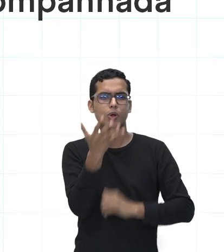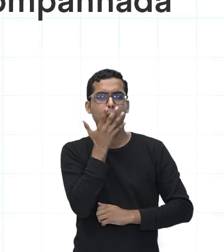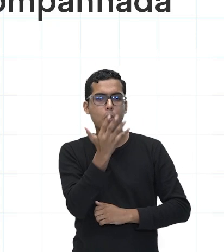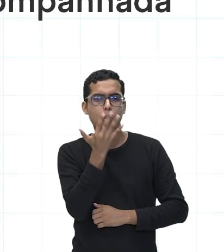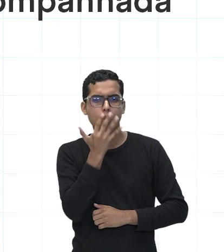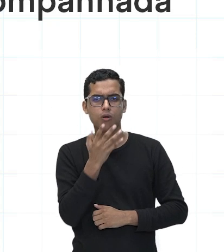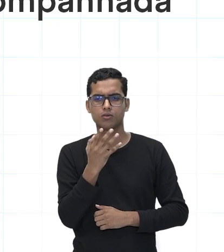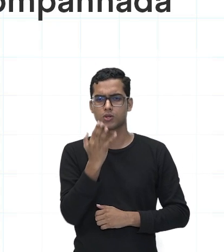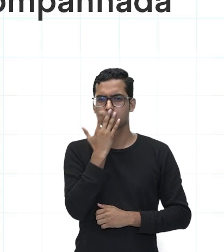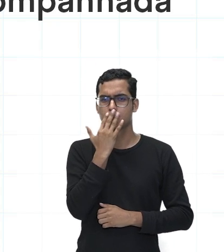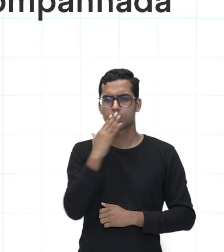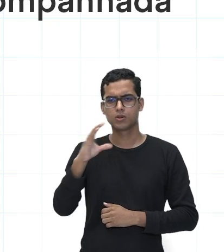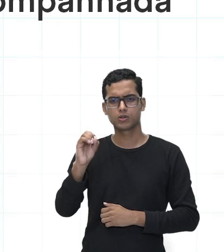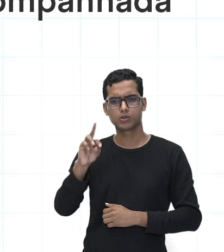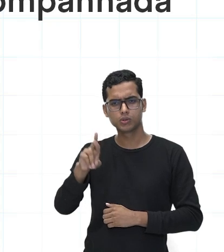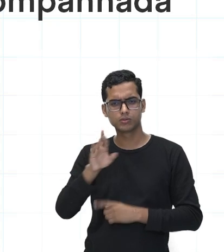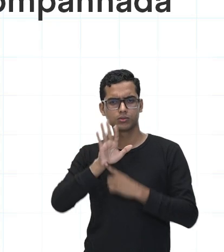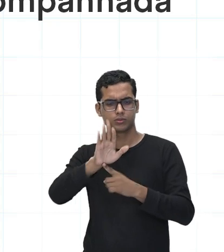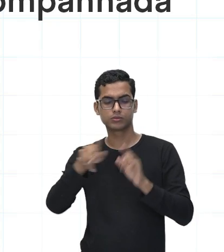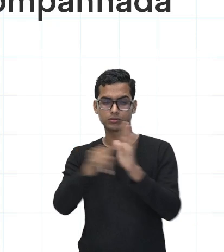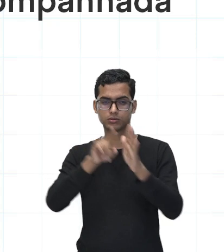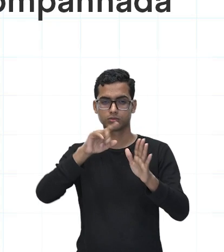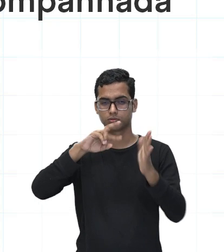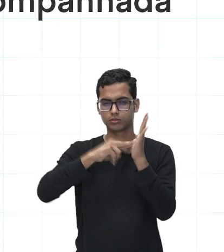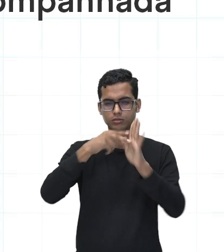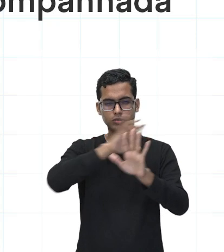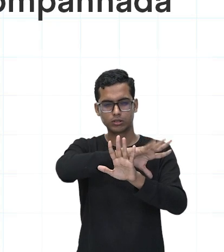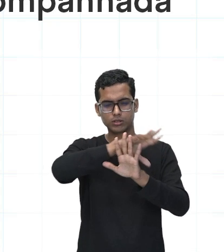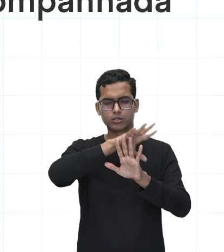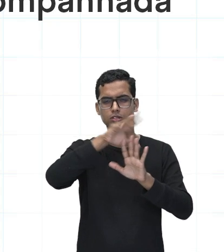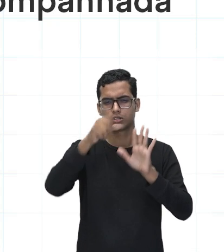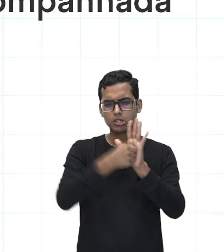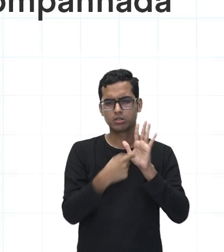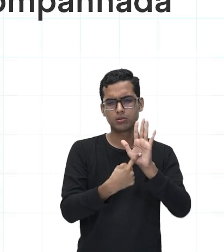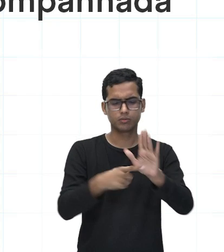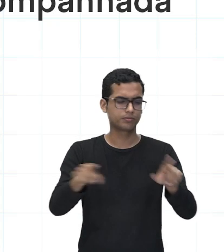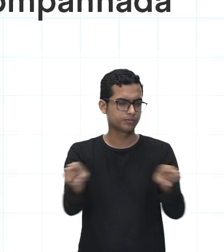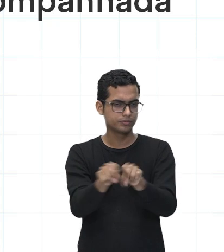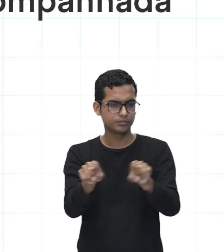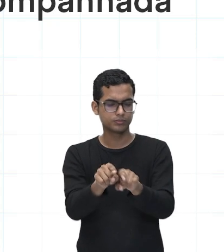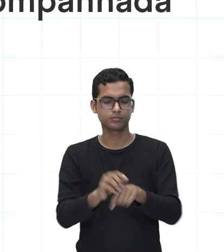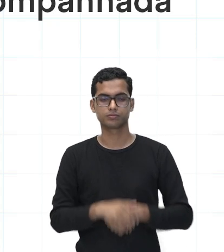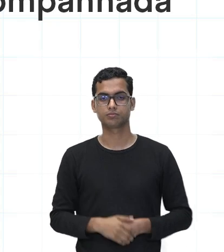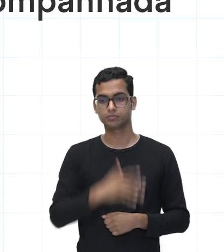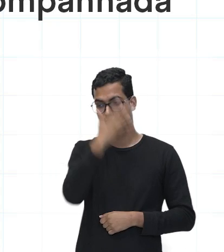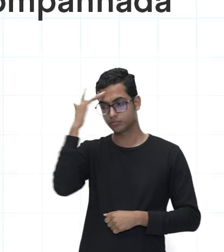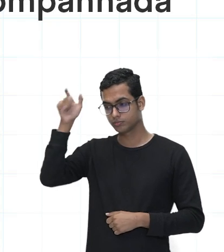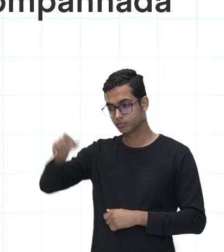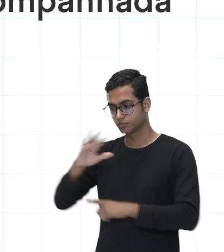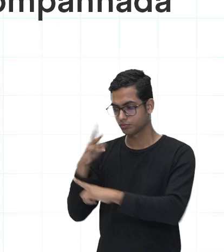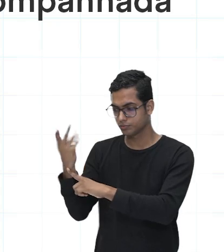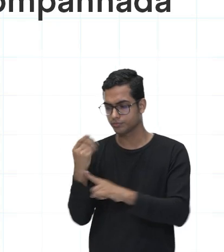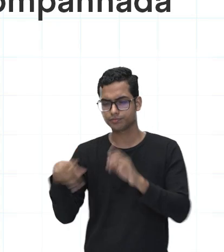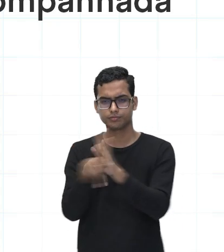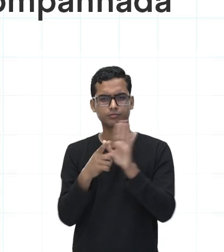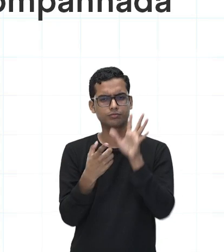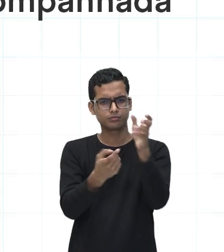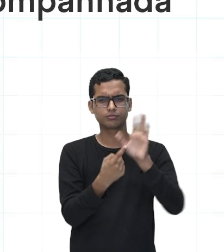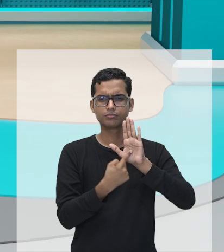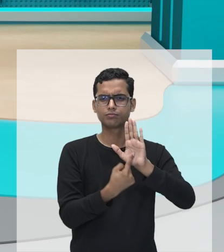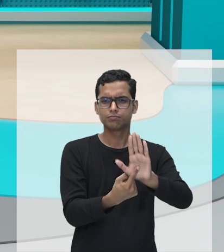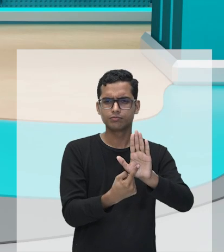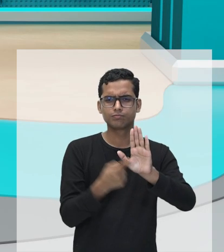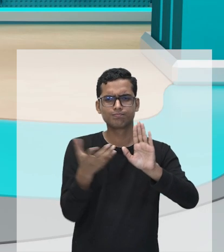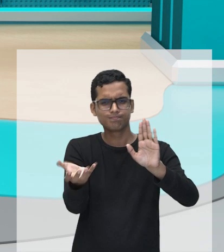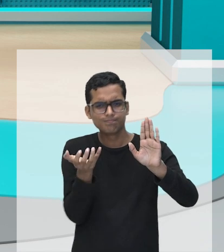vezes ligada a significados simbólicos. Então, o artista, quando ele vai pintar uma obra, ele quer transmitir uma